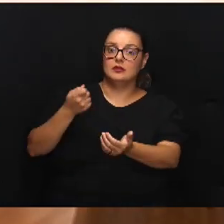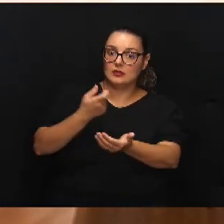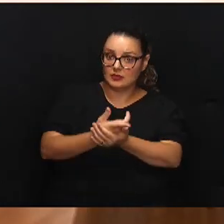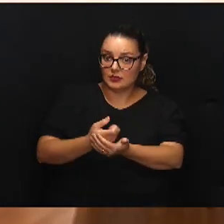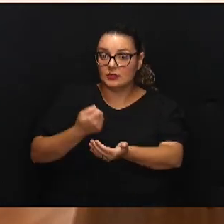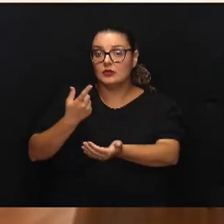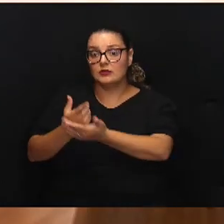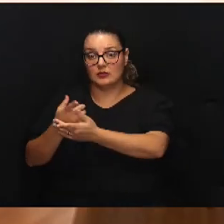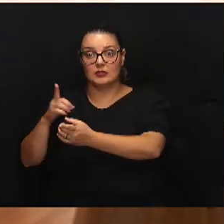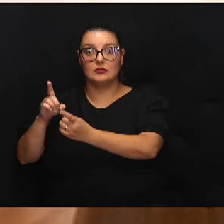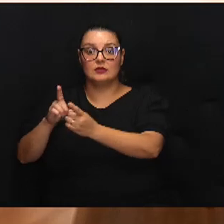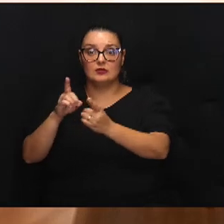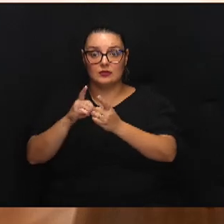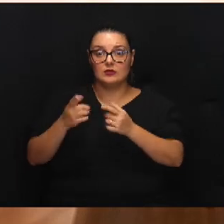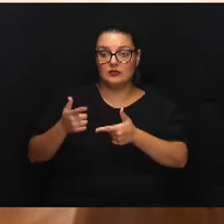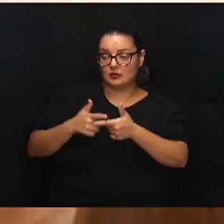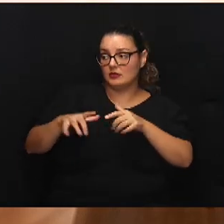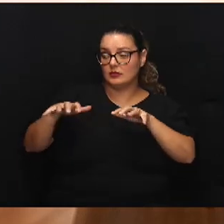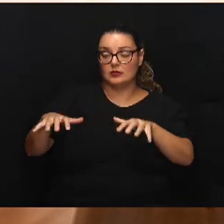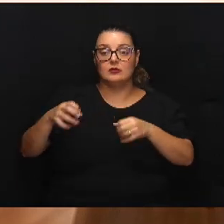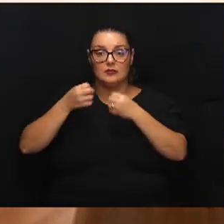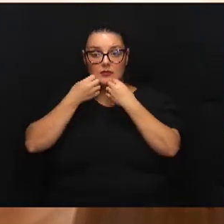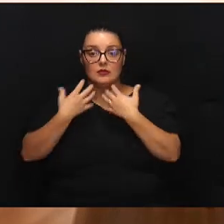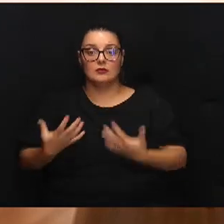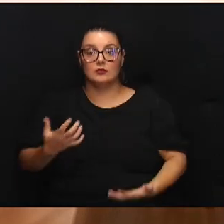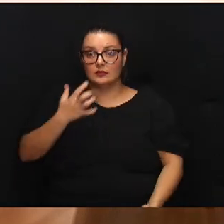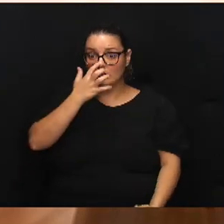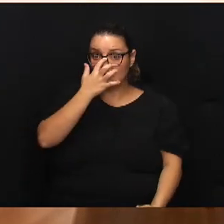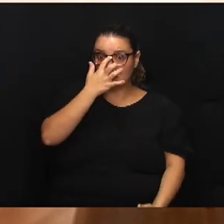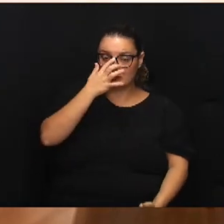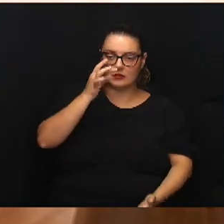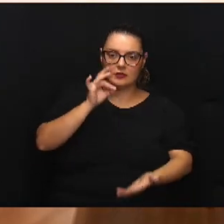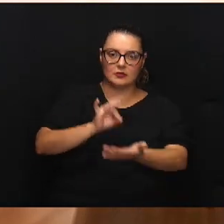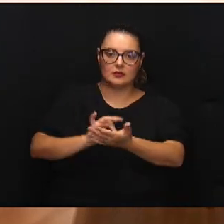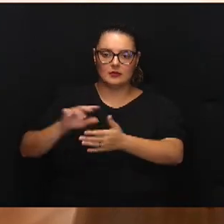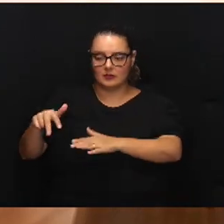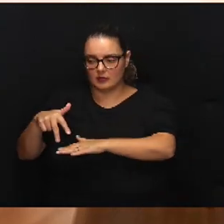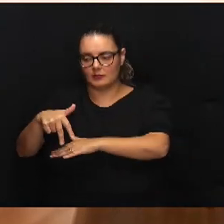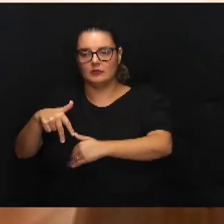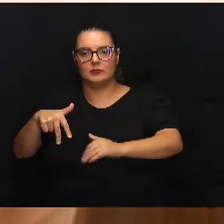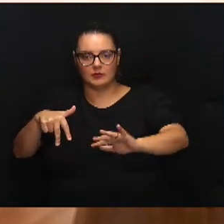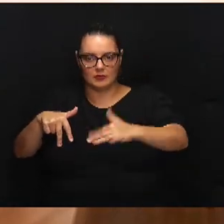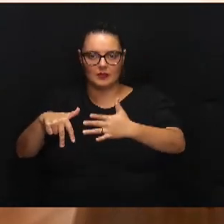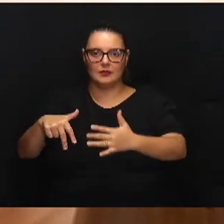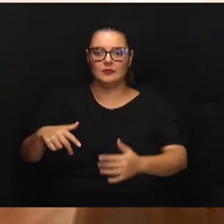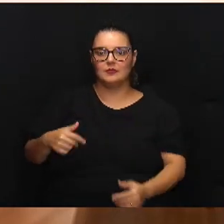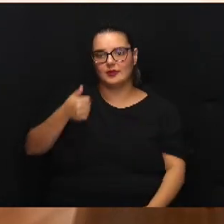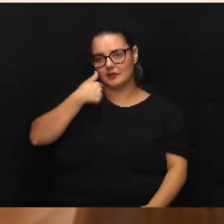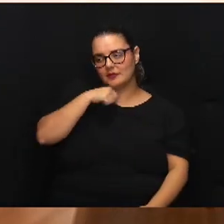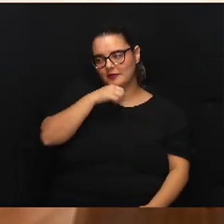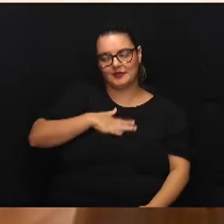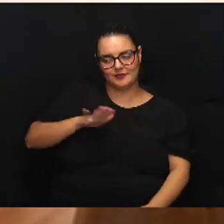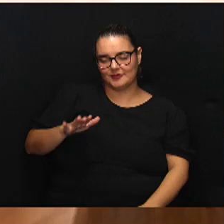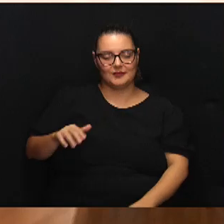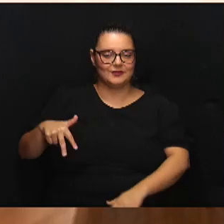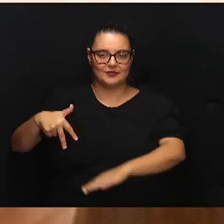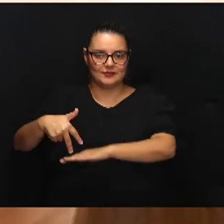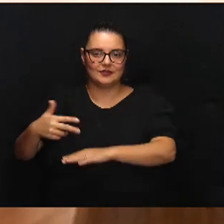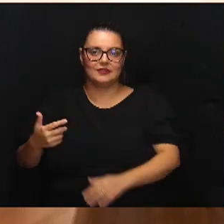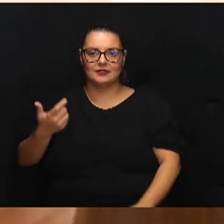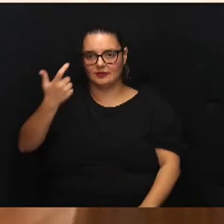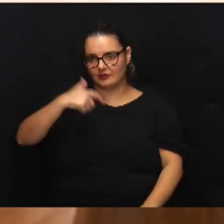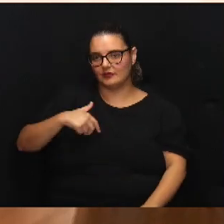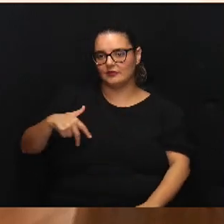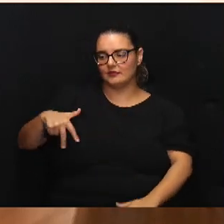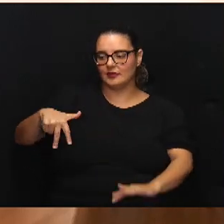faz atendimento. Então, aqui a gente divide bem, né? Na verdade, eu apareço mais, né? Porque ela não gosta de aparecer. Então, eu acabo aparecendo mais. E